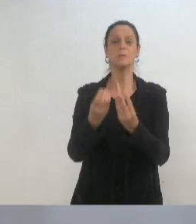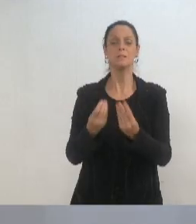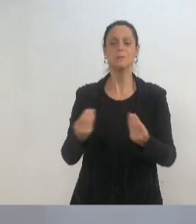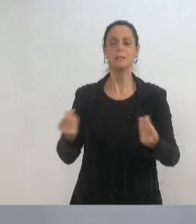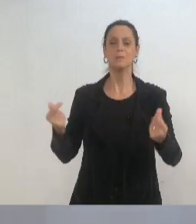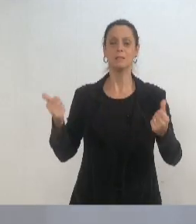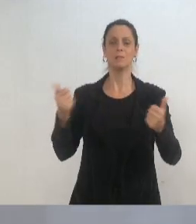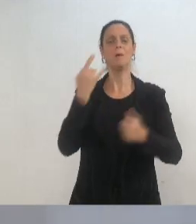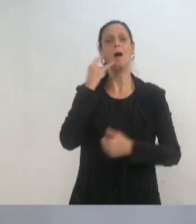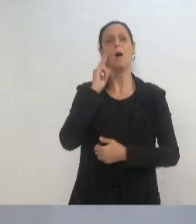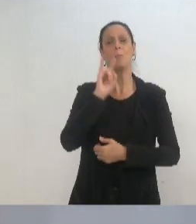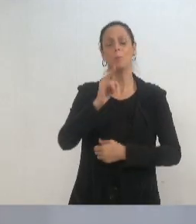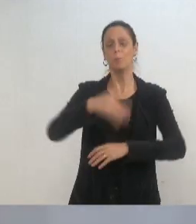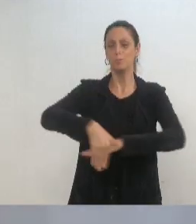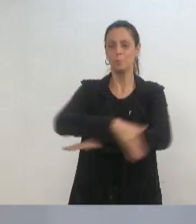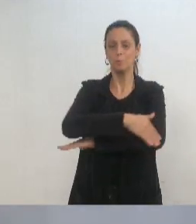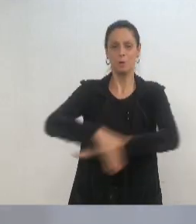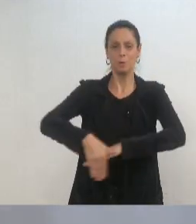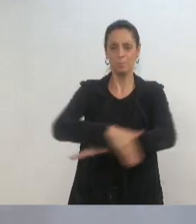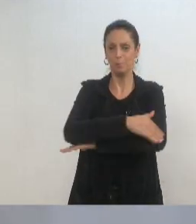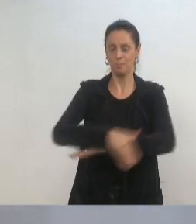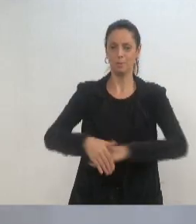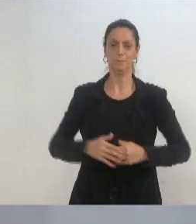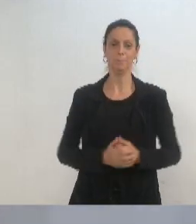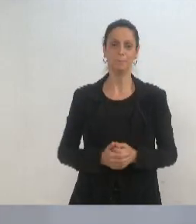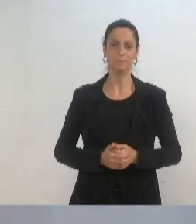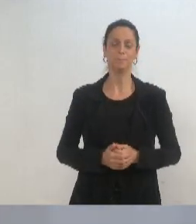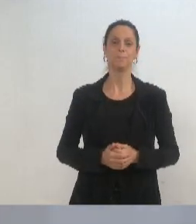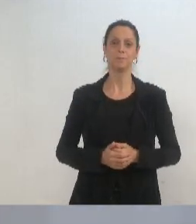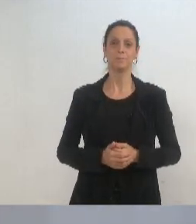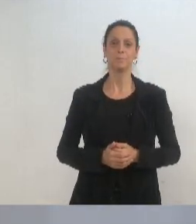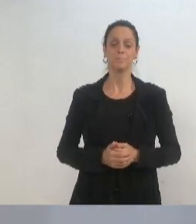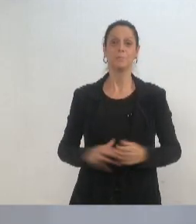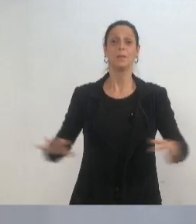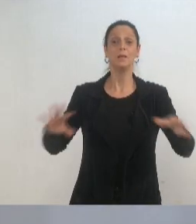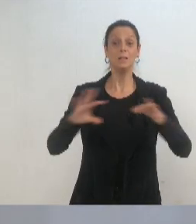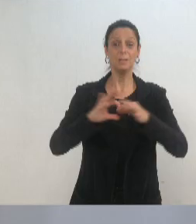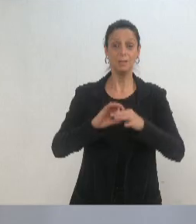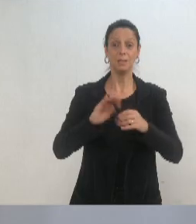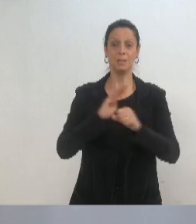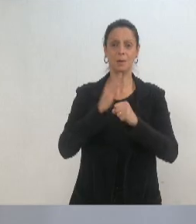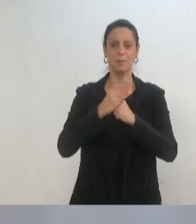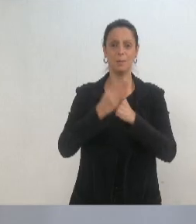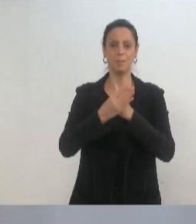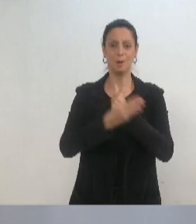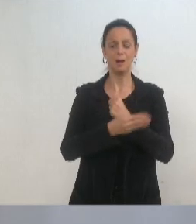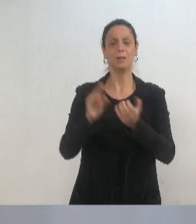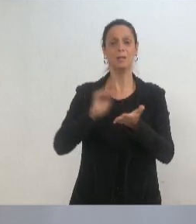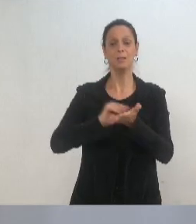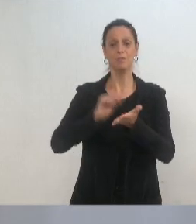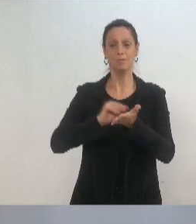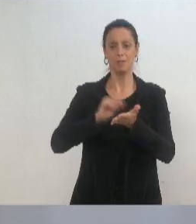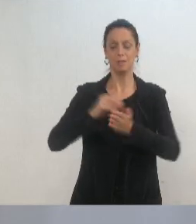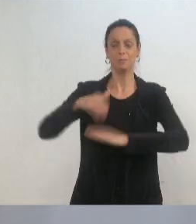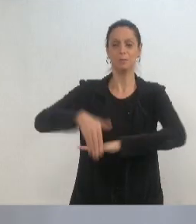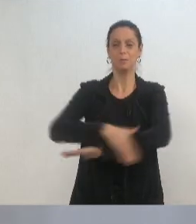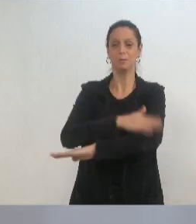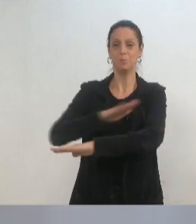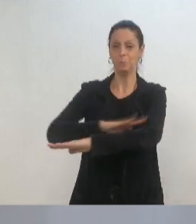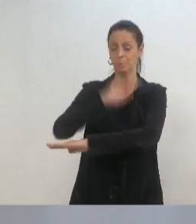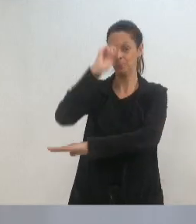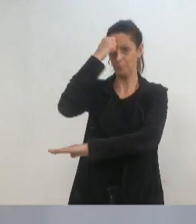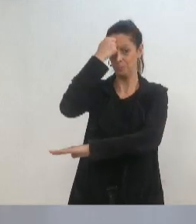É a última, não tem mais nenhuma rua estruturante de ligação dos bairros que falta por ser pavimentada. A rua Helmont Trapp está sendo executada,